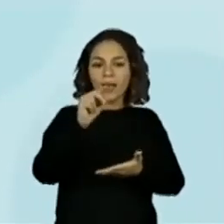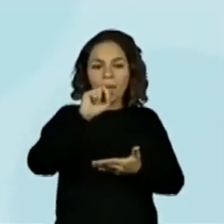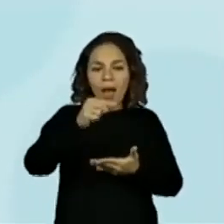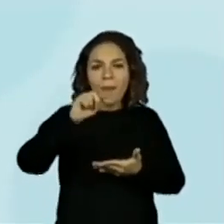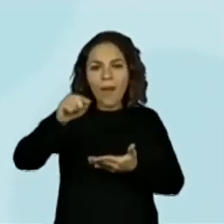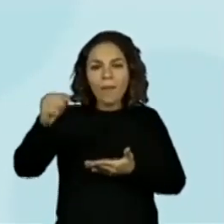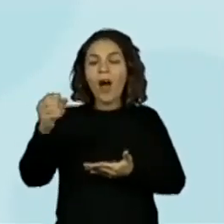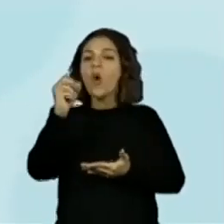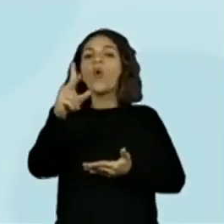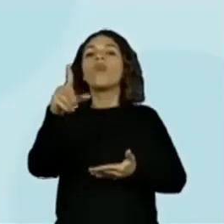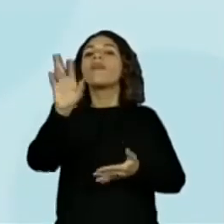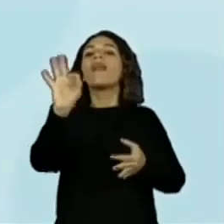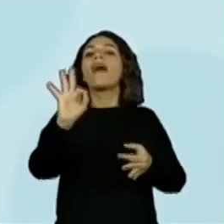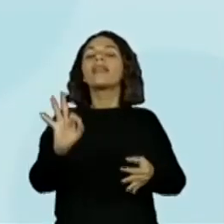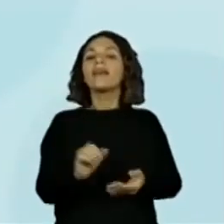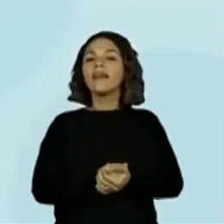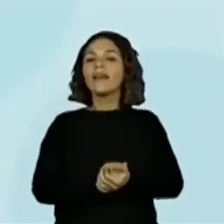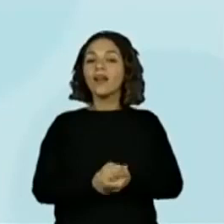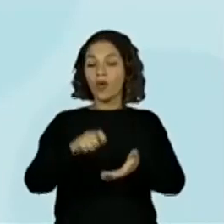assim?